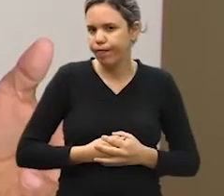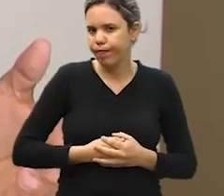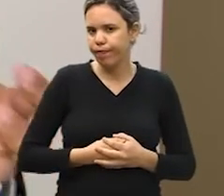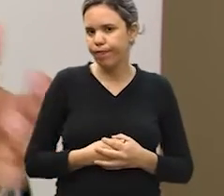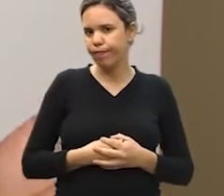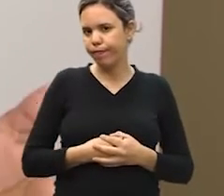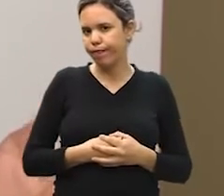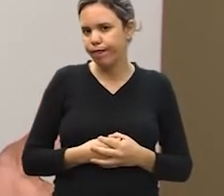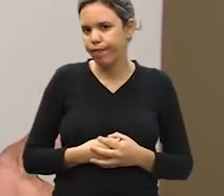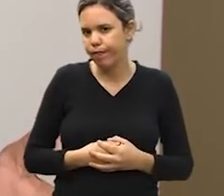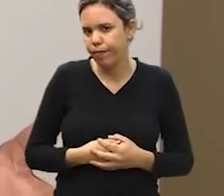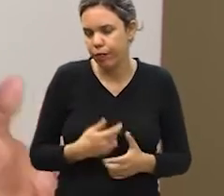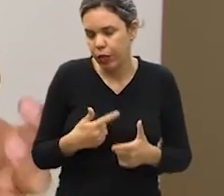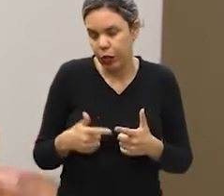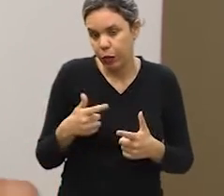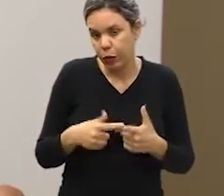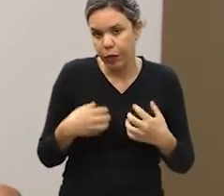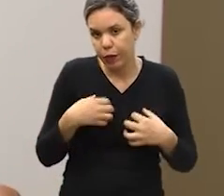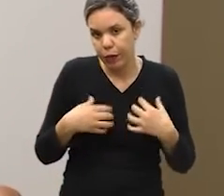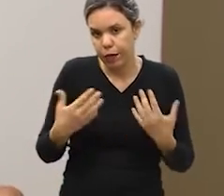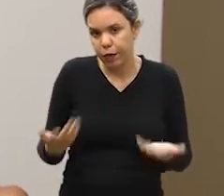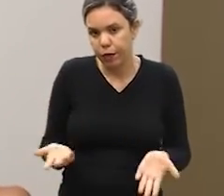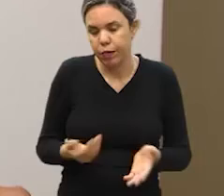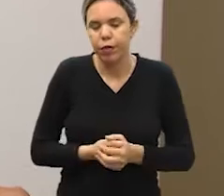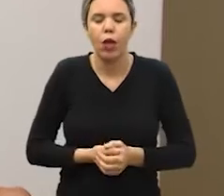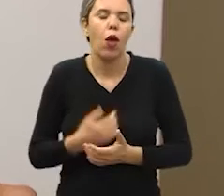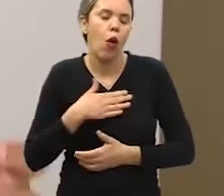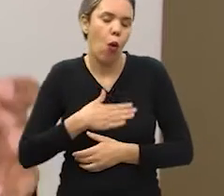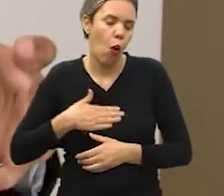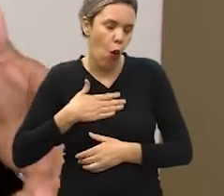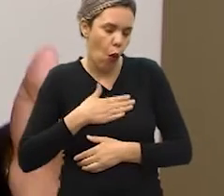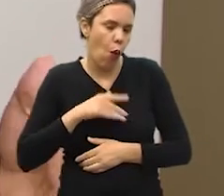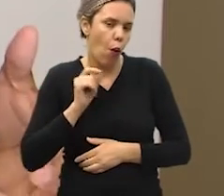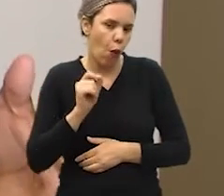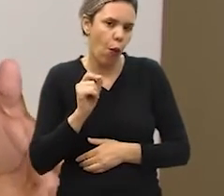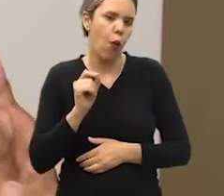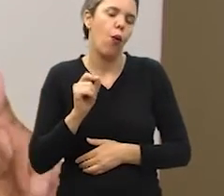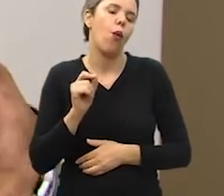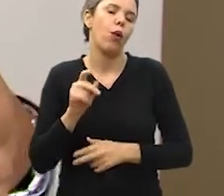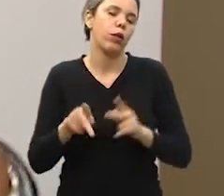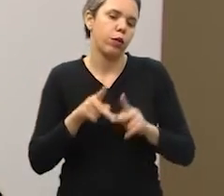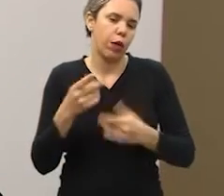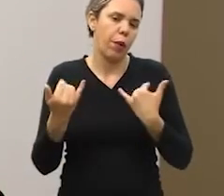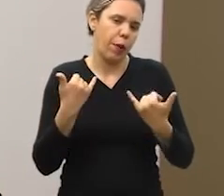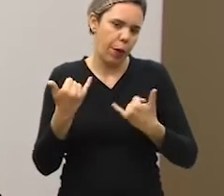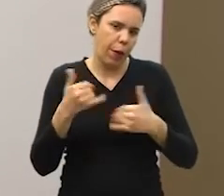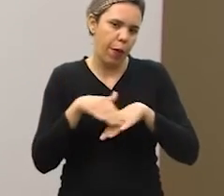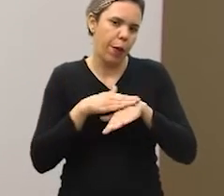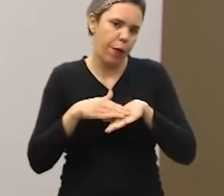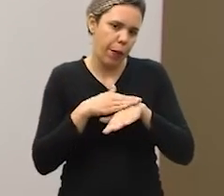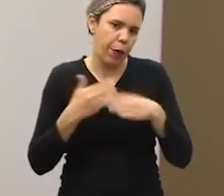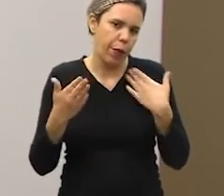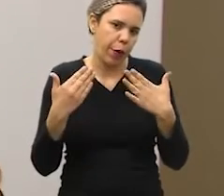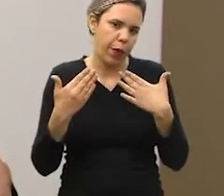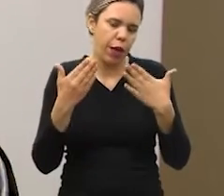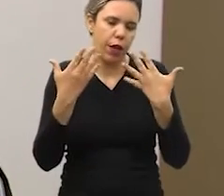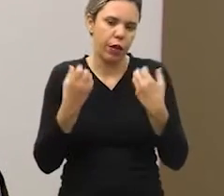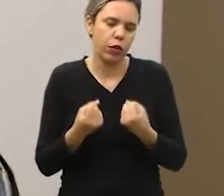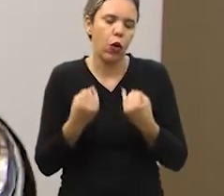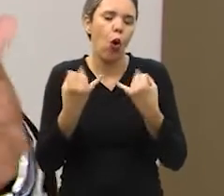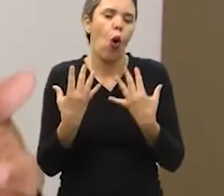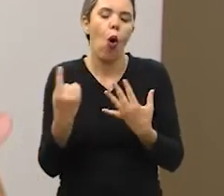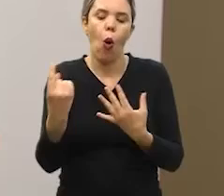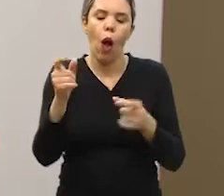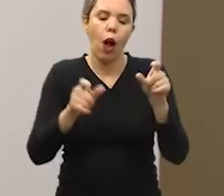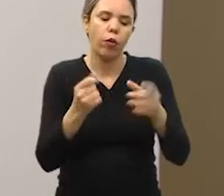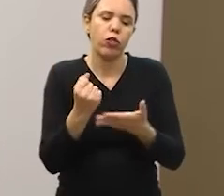certa problema na relação, né? Então, eu gosto muito de que as pessoas conversem e definam, olha, de que forma